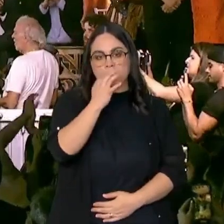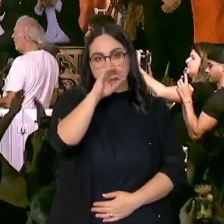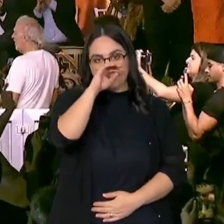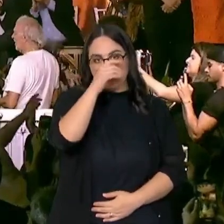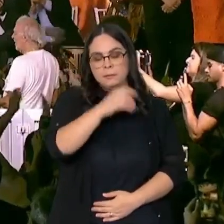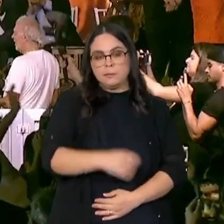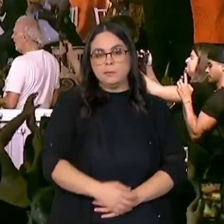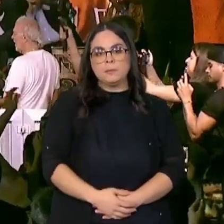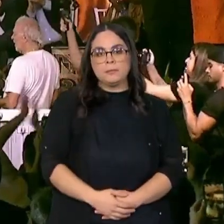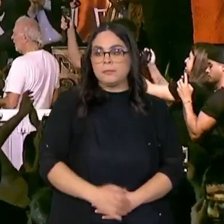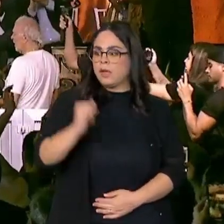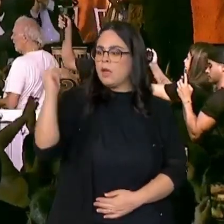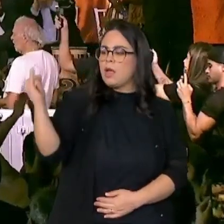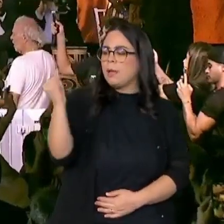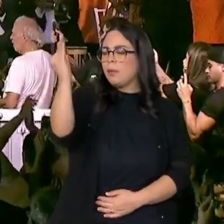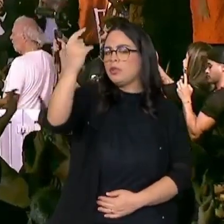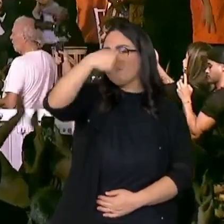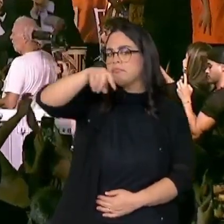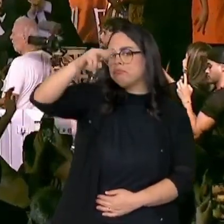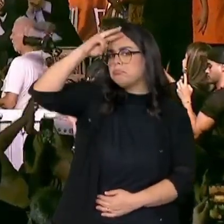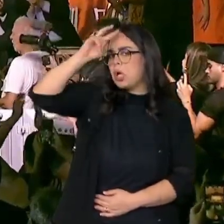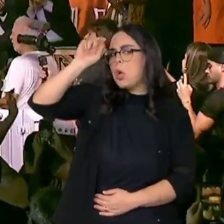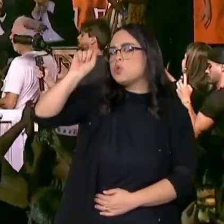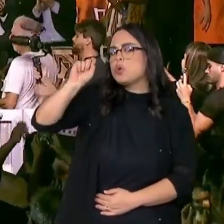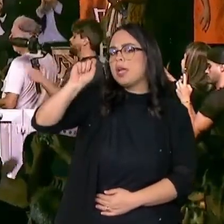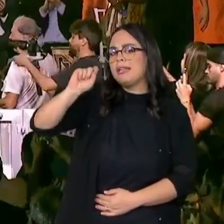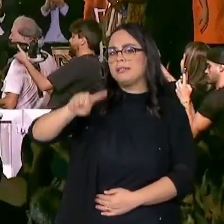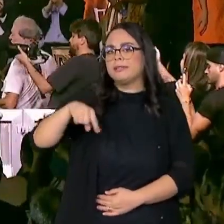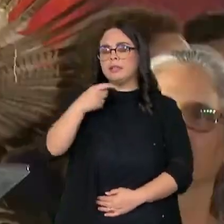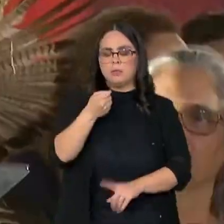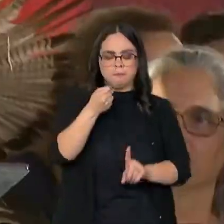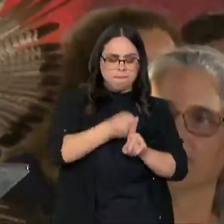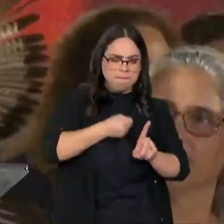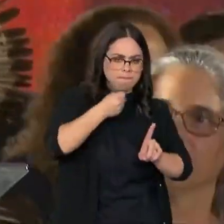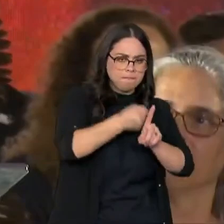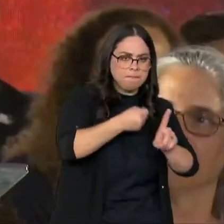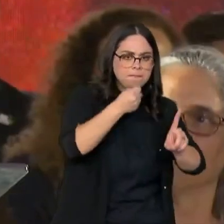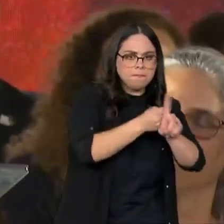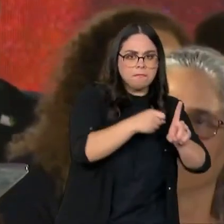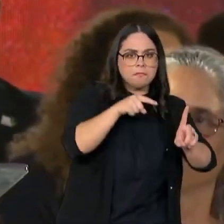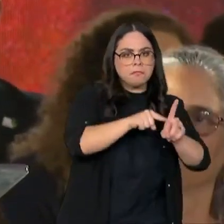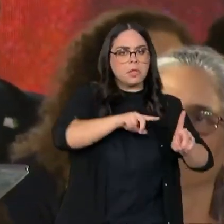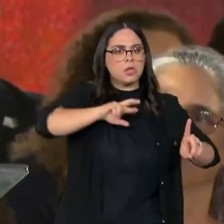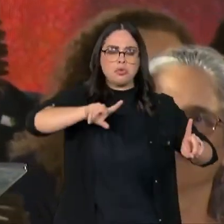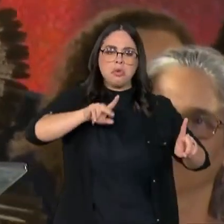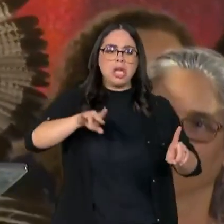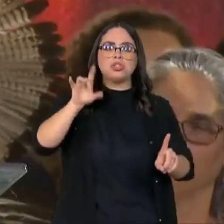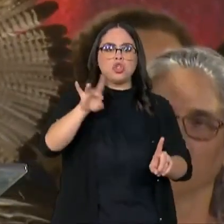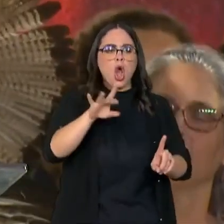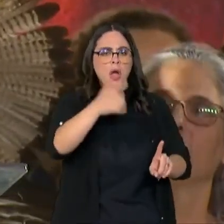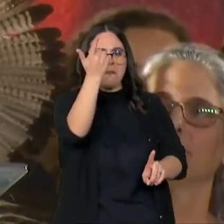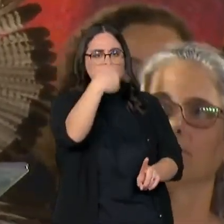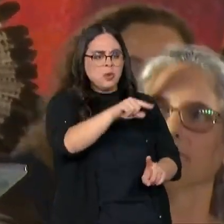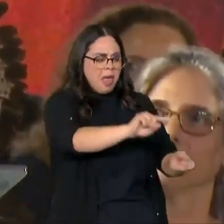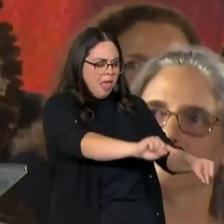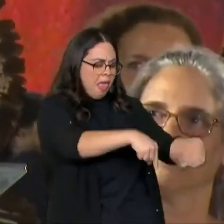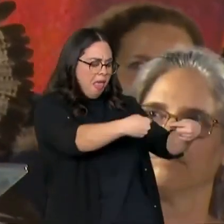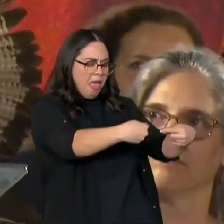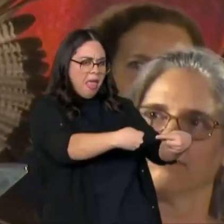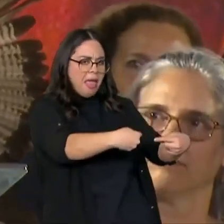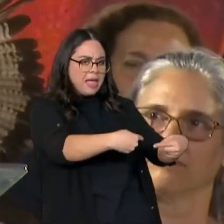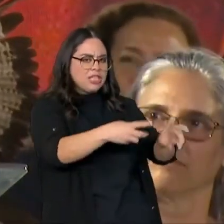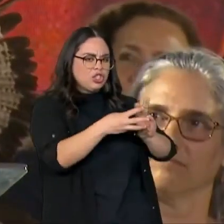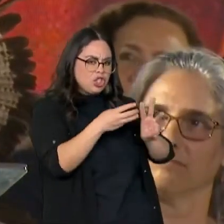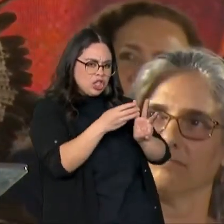É importante lembrar que a nossa luta não é apenas contra aqueles que são contra os